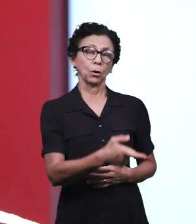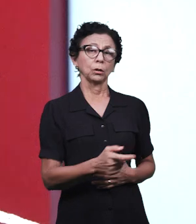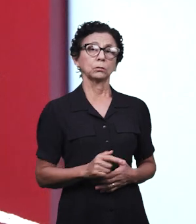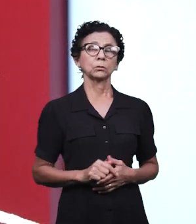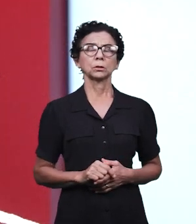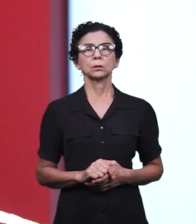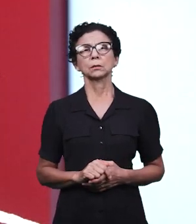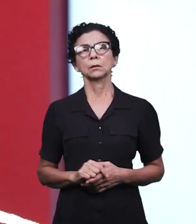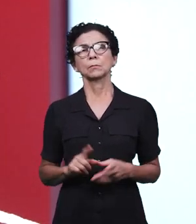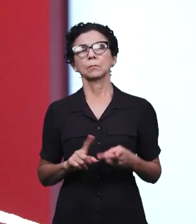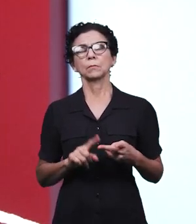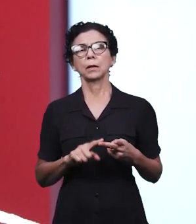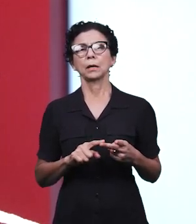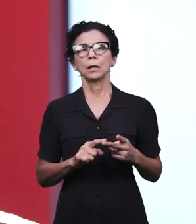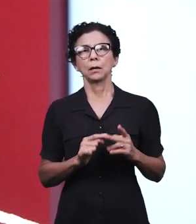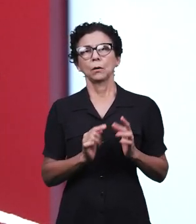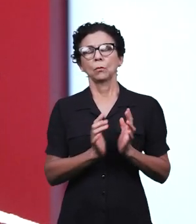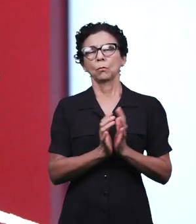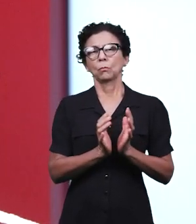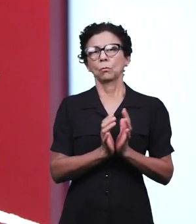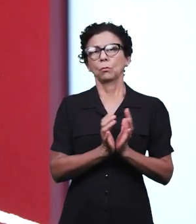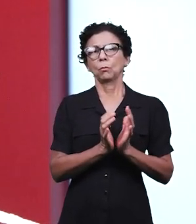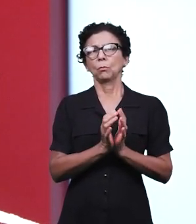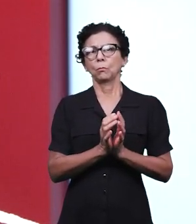judeus. E